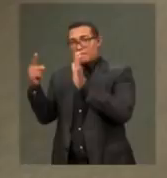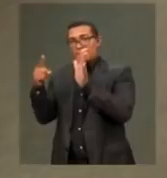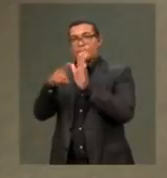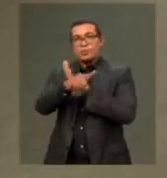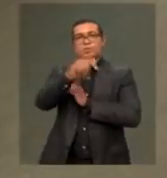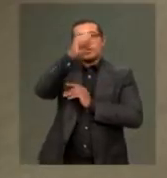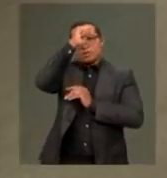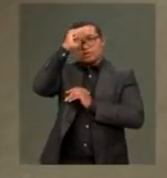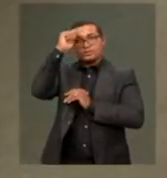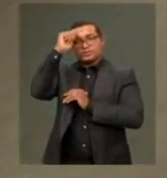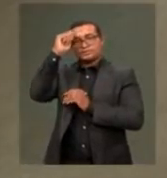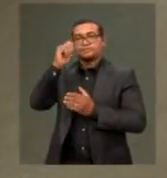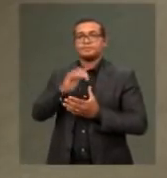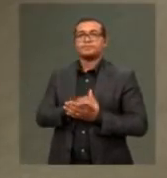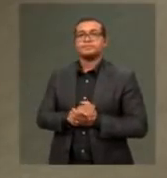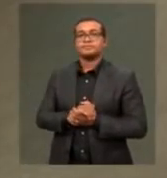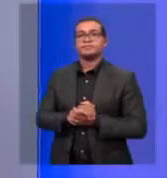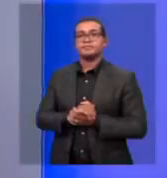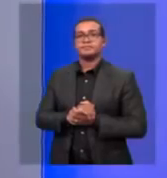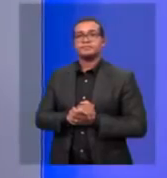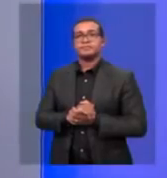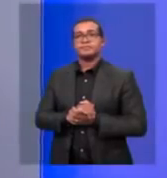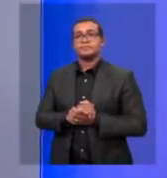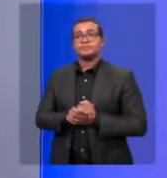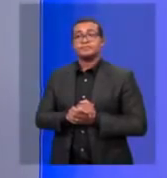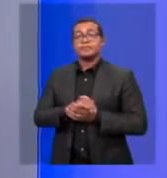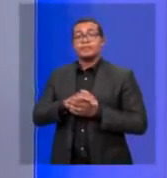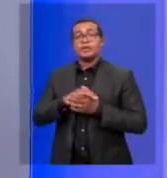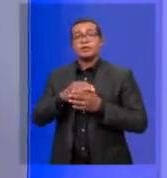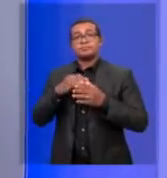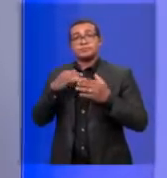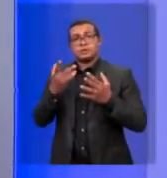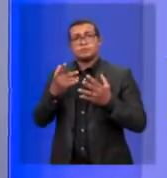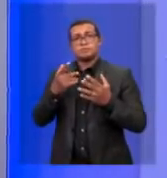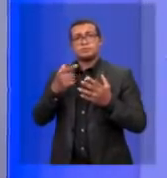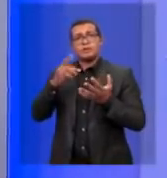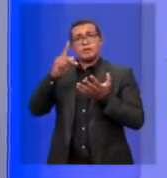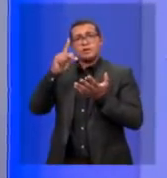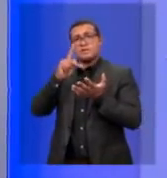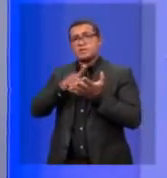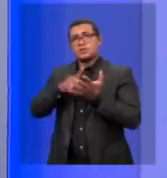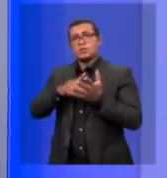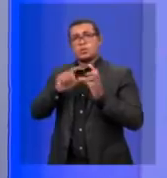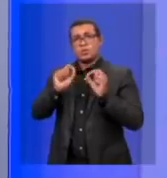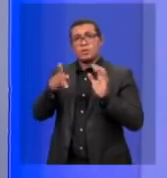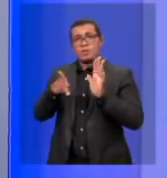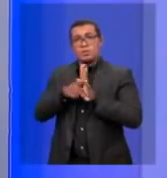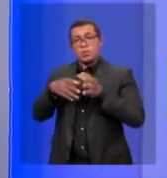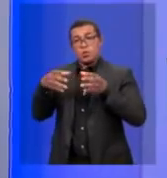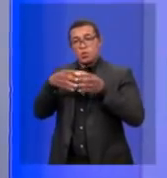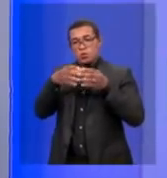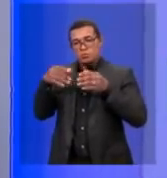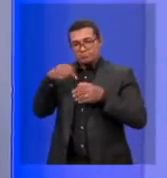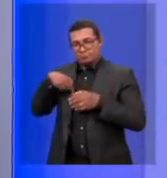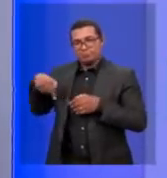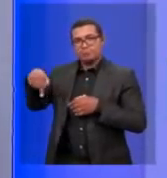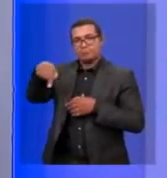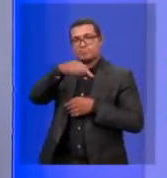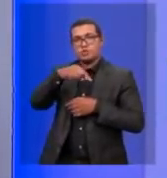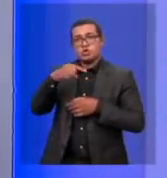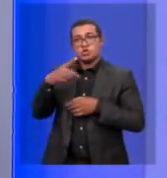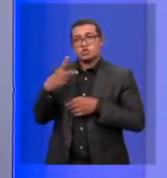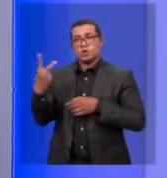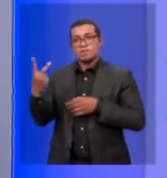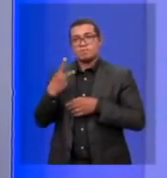andré moreira por favor andré é na realidade do grupo aqui é só nós dois